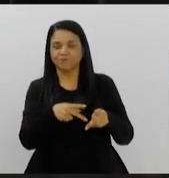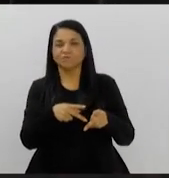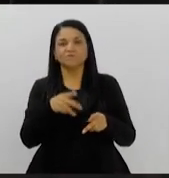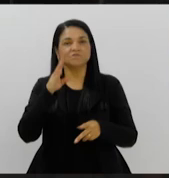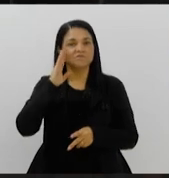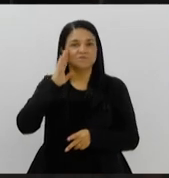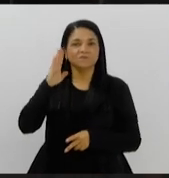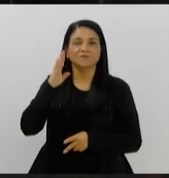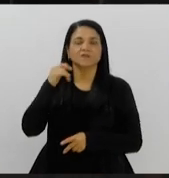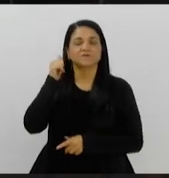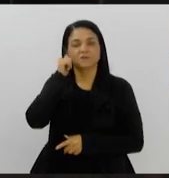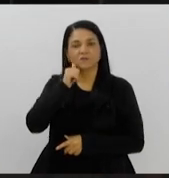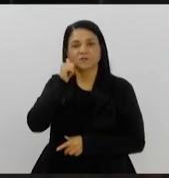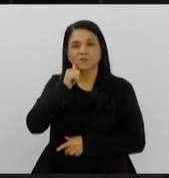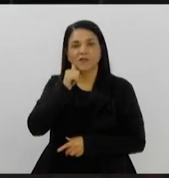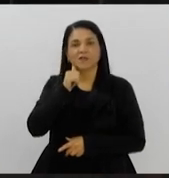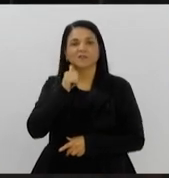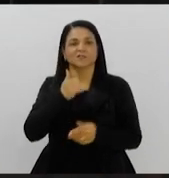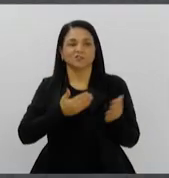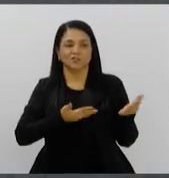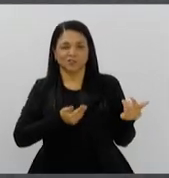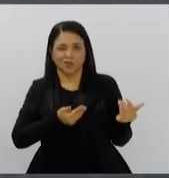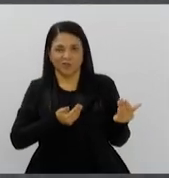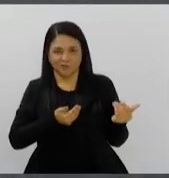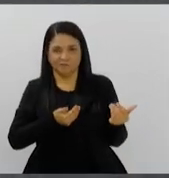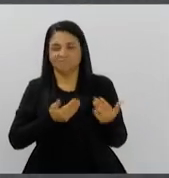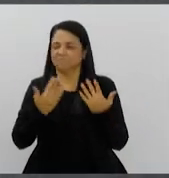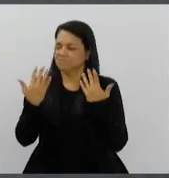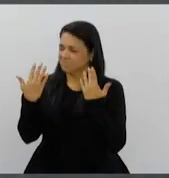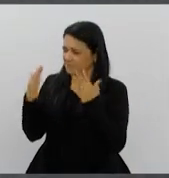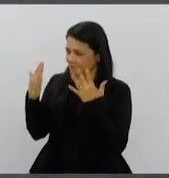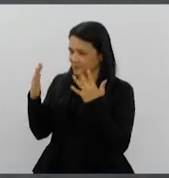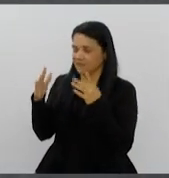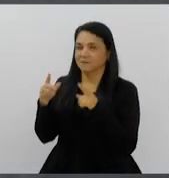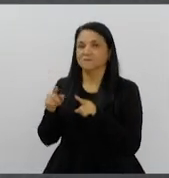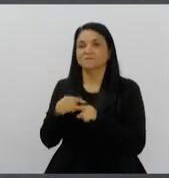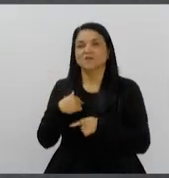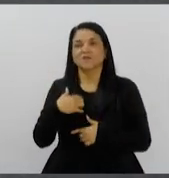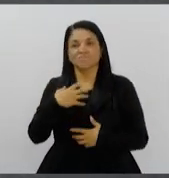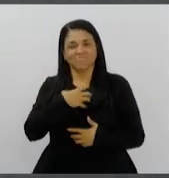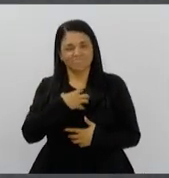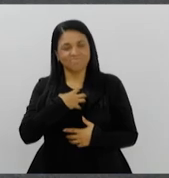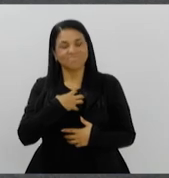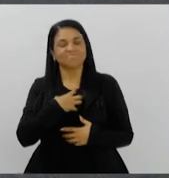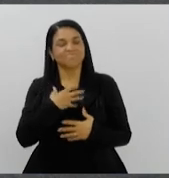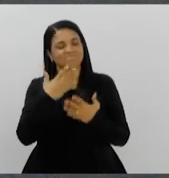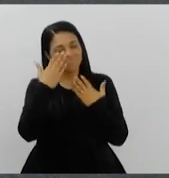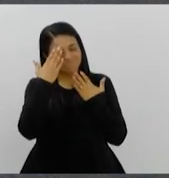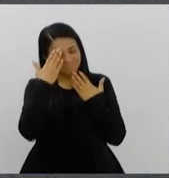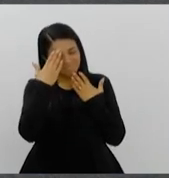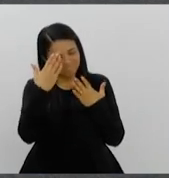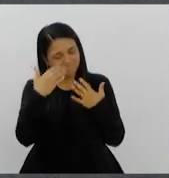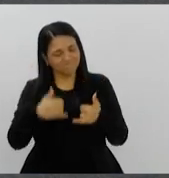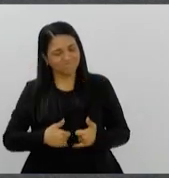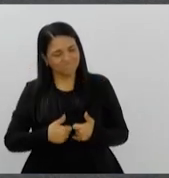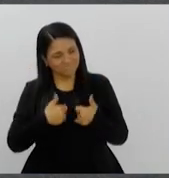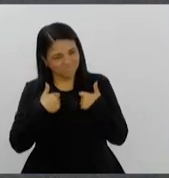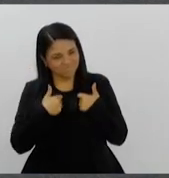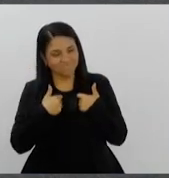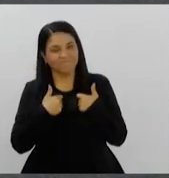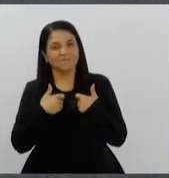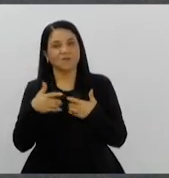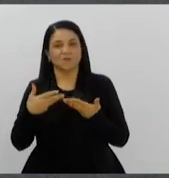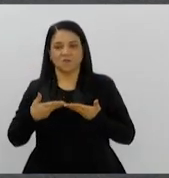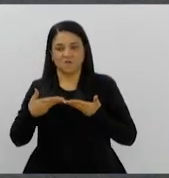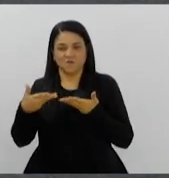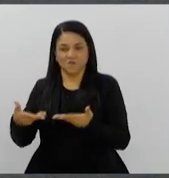para as mulheres e para as jovens. Parabéns. Obrigado, presidente. Fico muito honrado pelo convite aí da minha filha